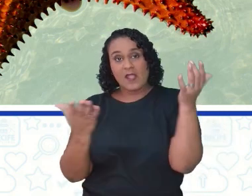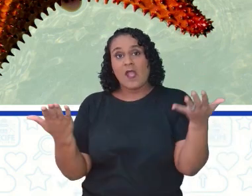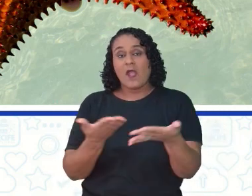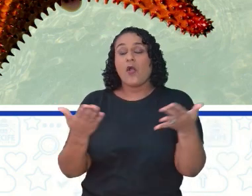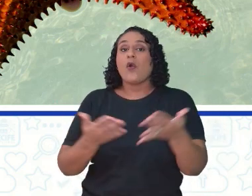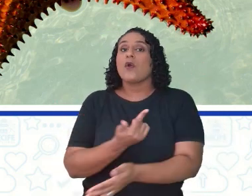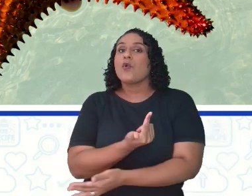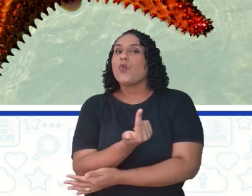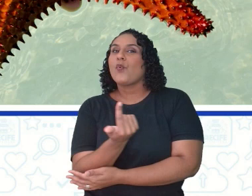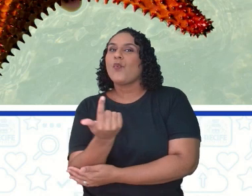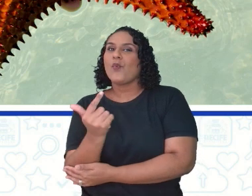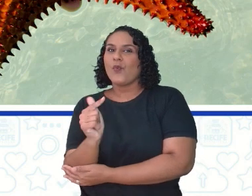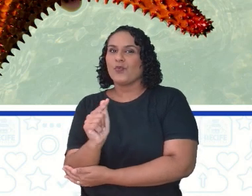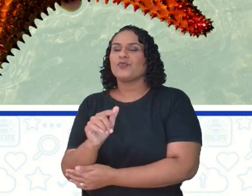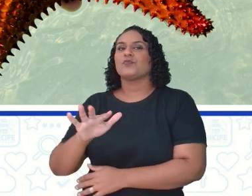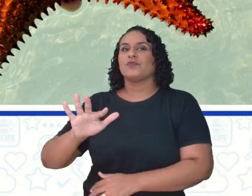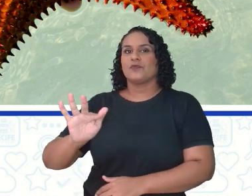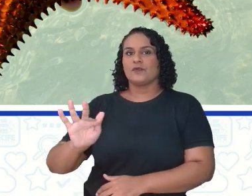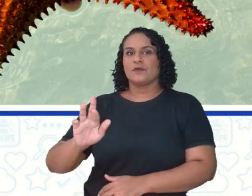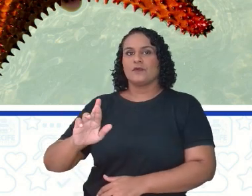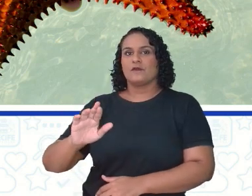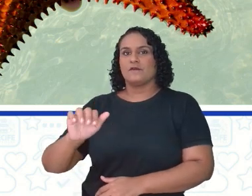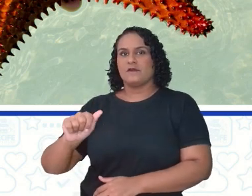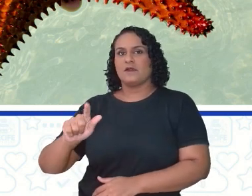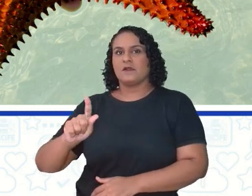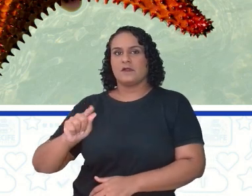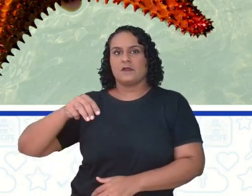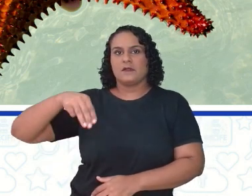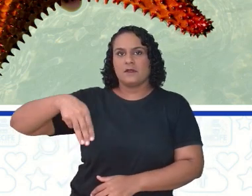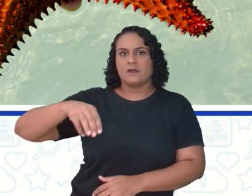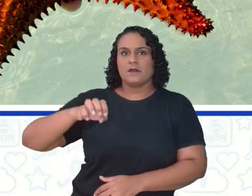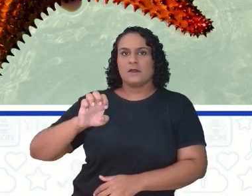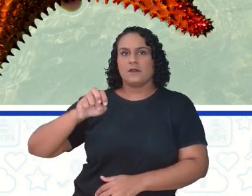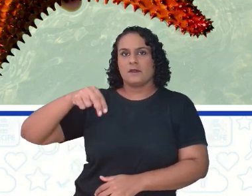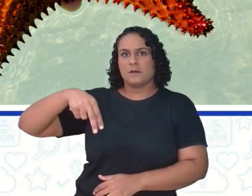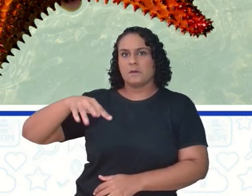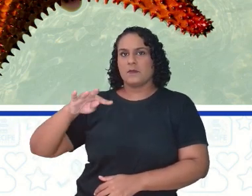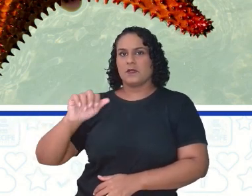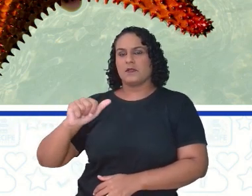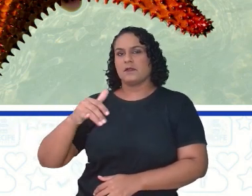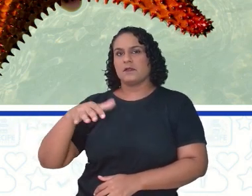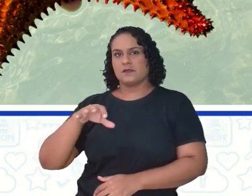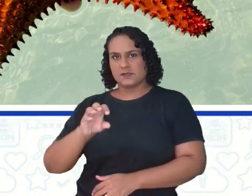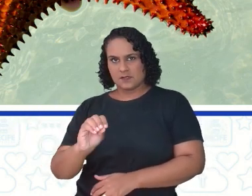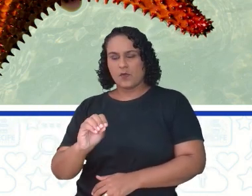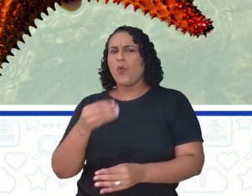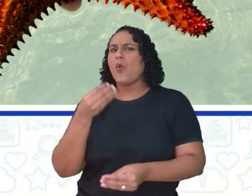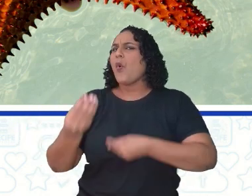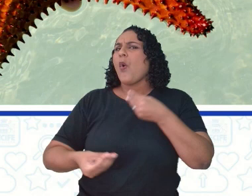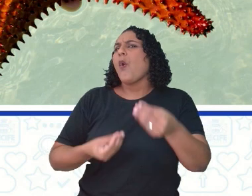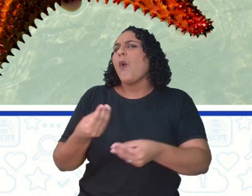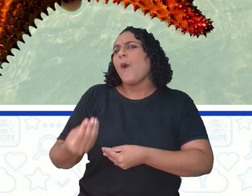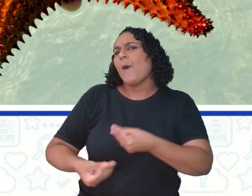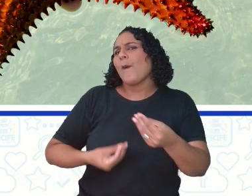por fragmentação. Mas como é que acontece essa formação assexuada por